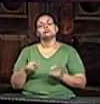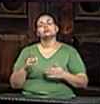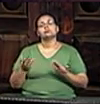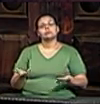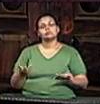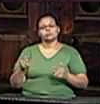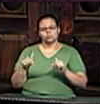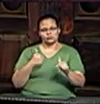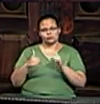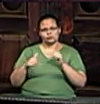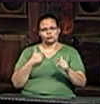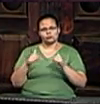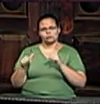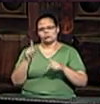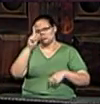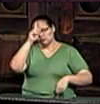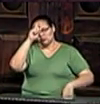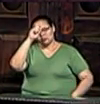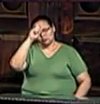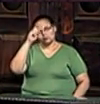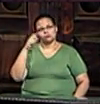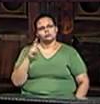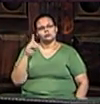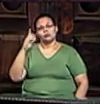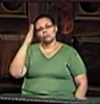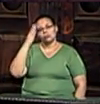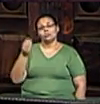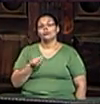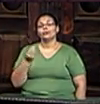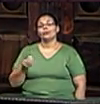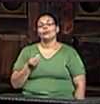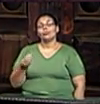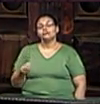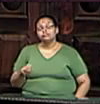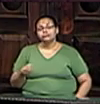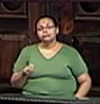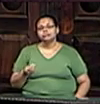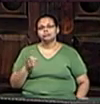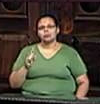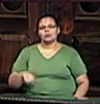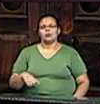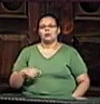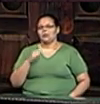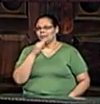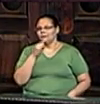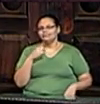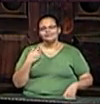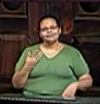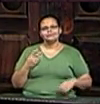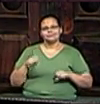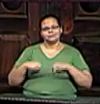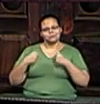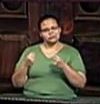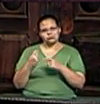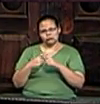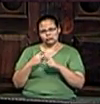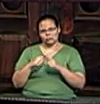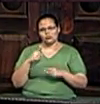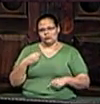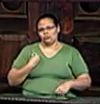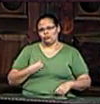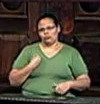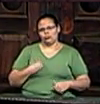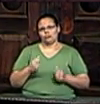que trabalha nesses hospitais aí, Deus sabe como, tirando leite de pedra. Eu sei porque eu convivo com